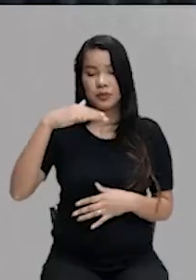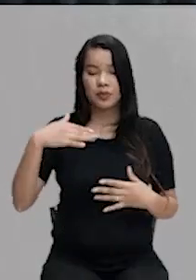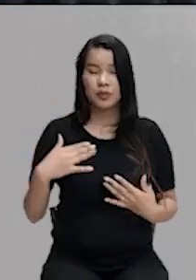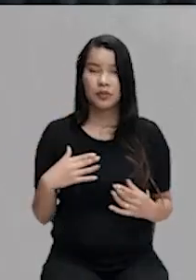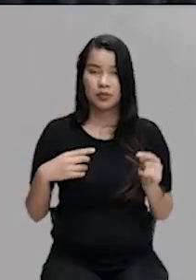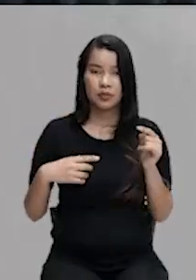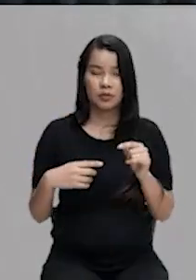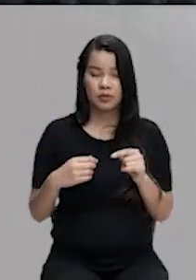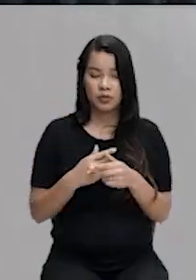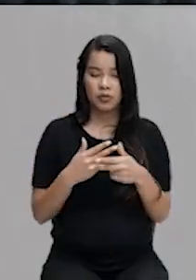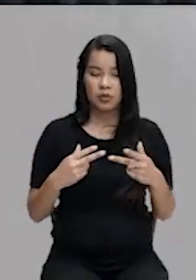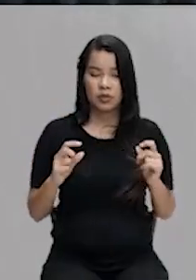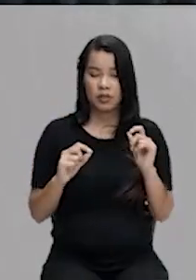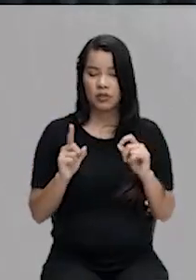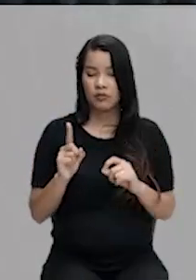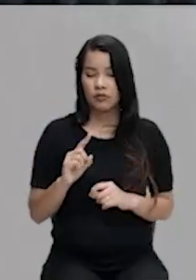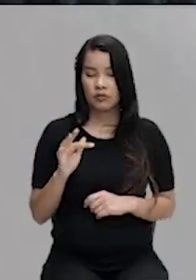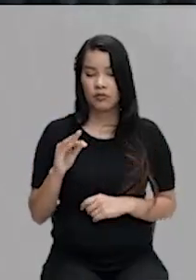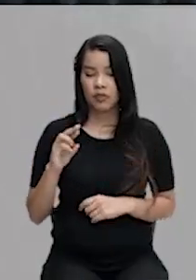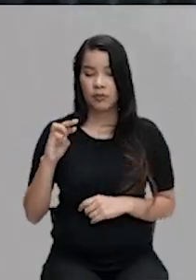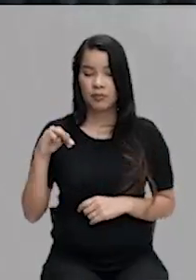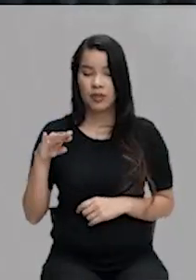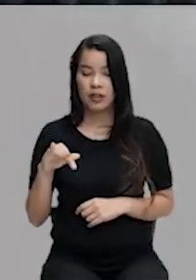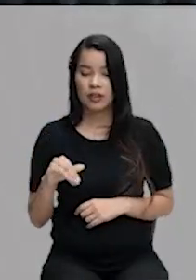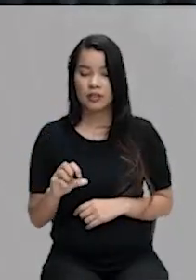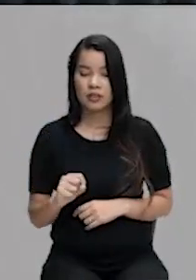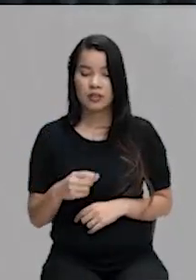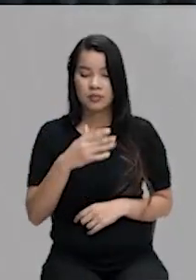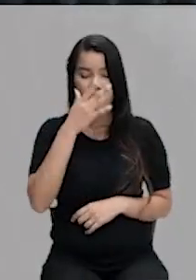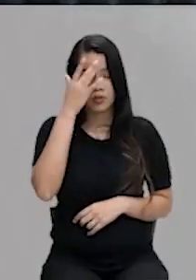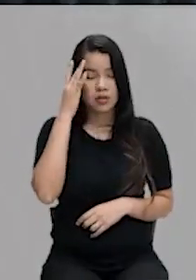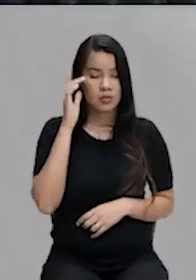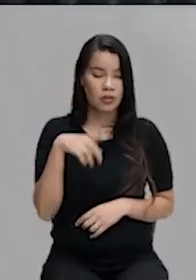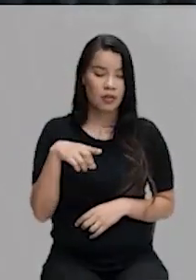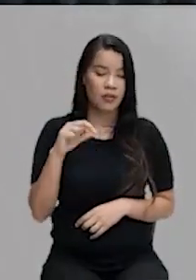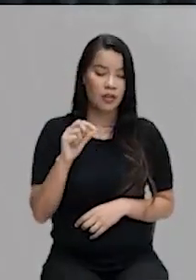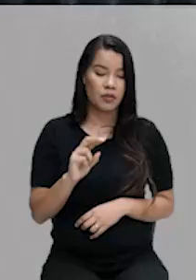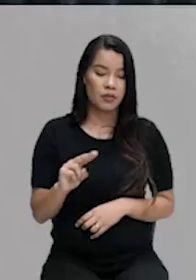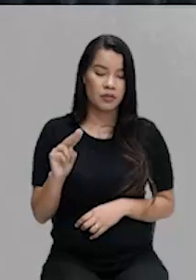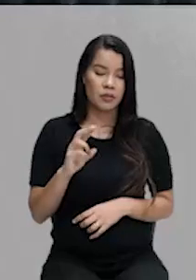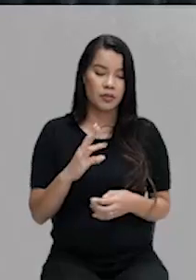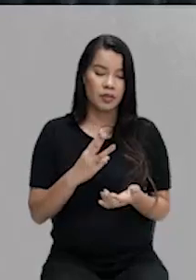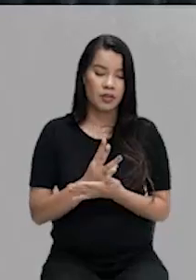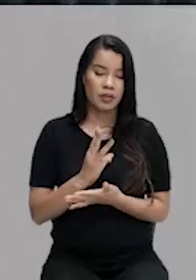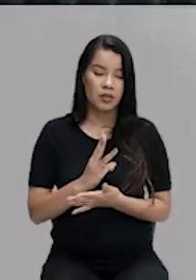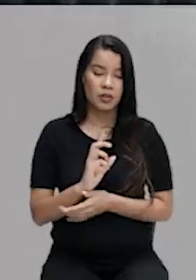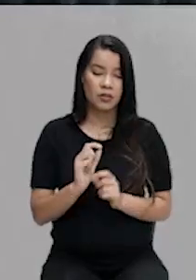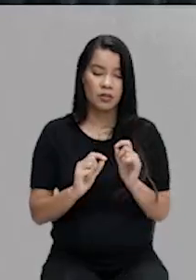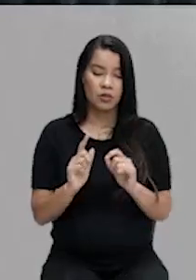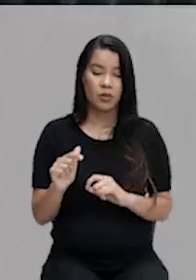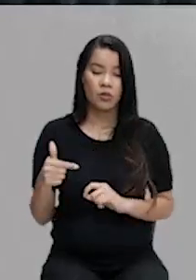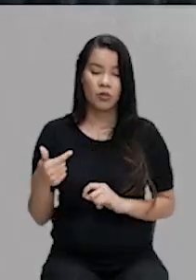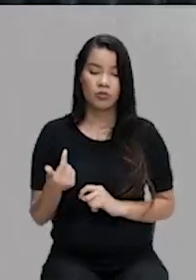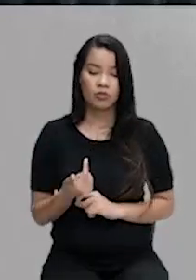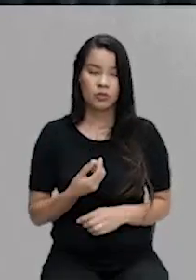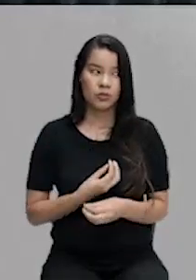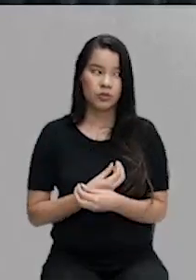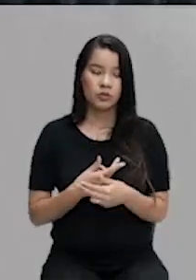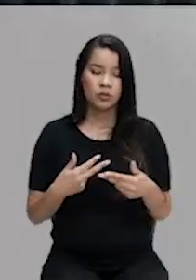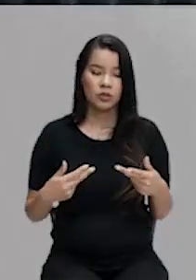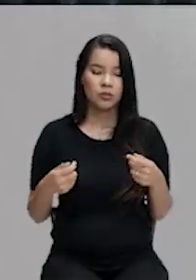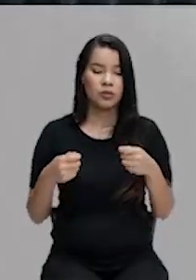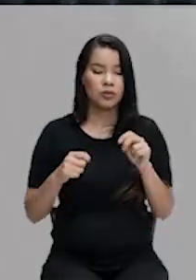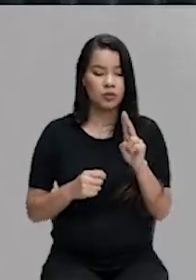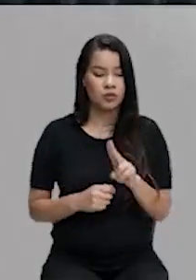tão formais, as pessoas preferem utilizar o WhatsApp do que utilizar outras formas que poderiam aí também